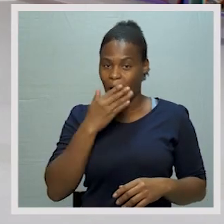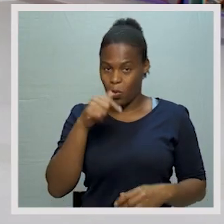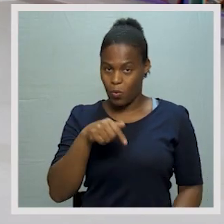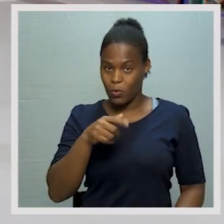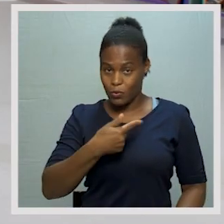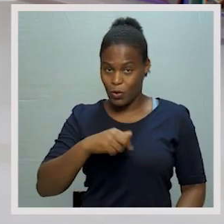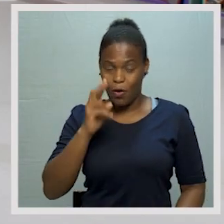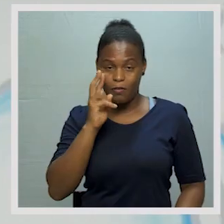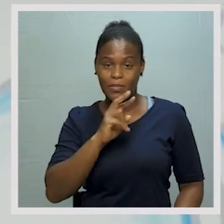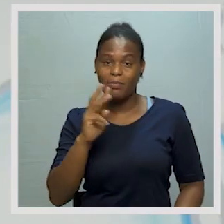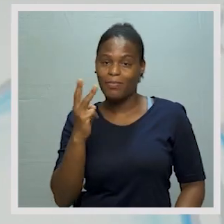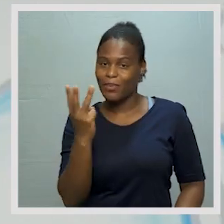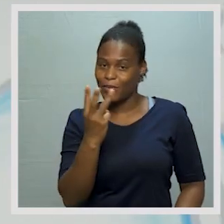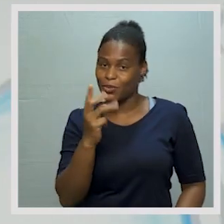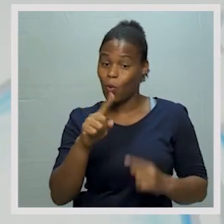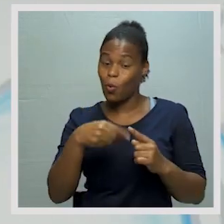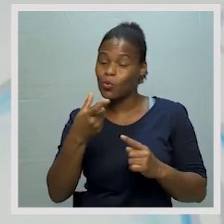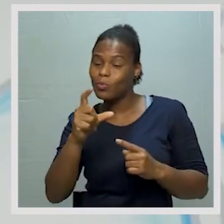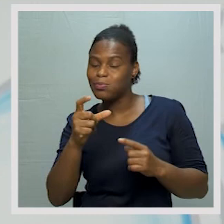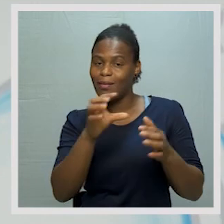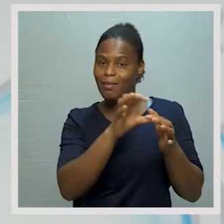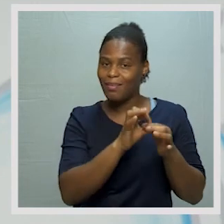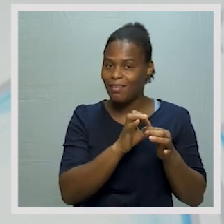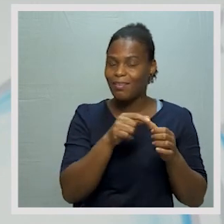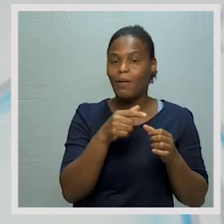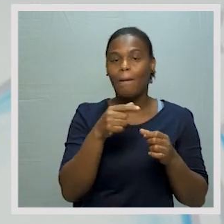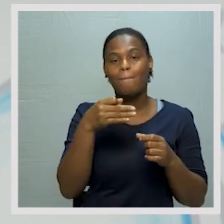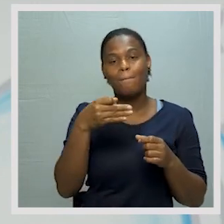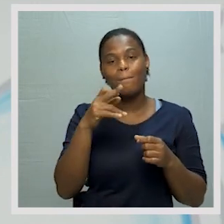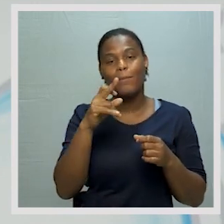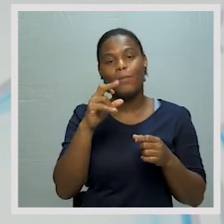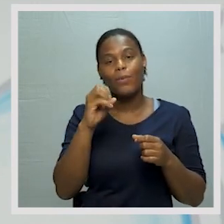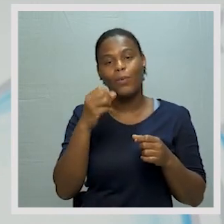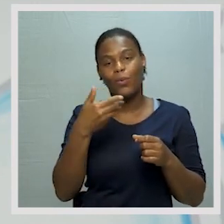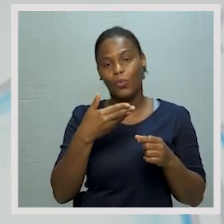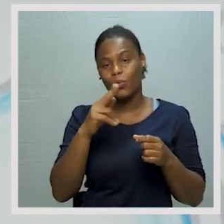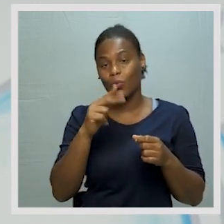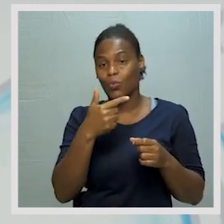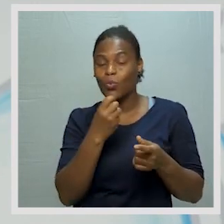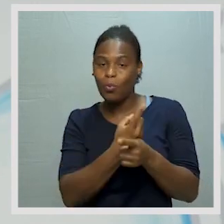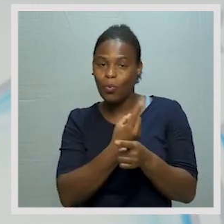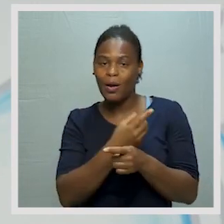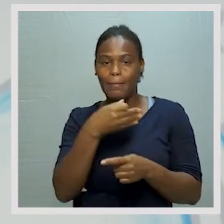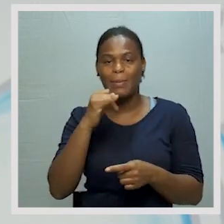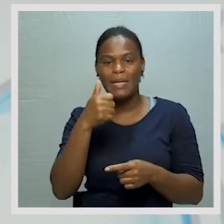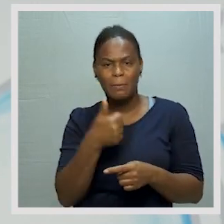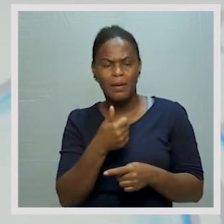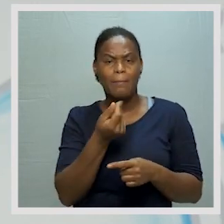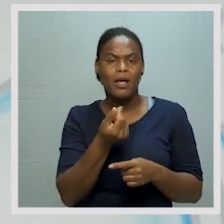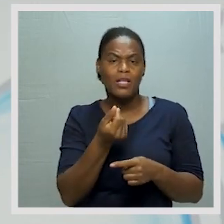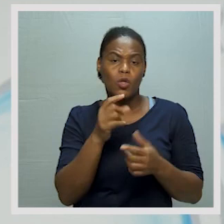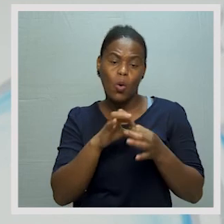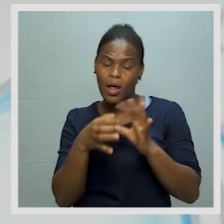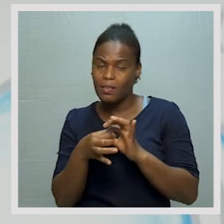De hoje, nós vimos 3 outros conceitos associados ao produto, que é o PIB a preços correntes e